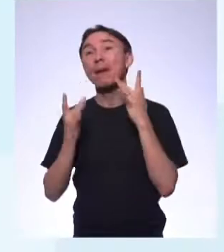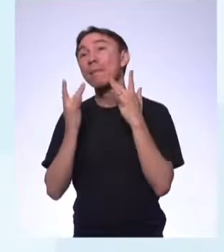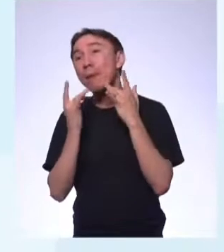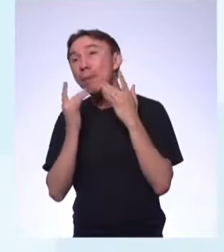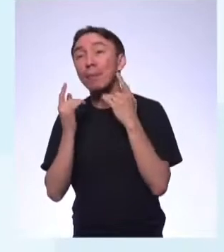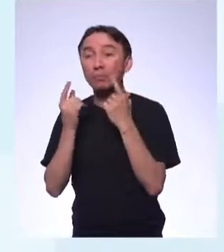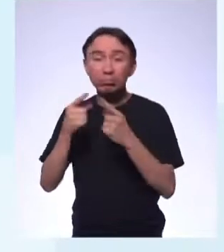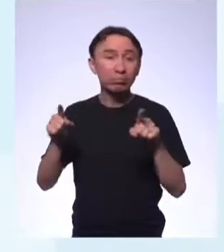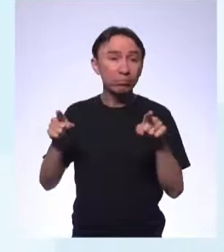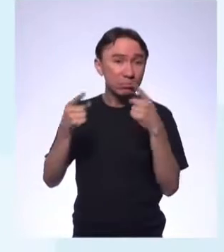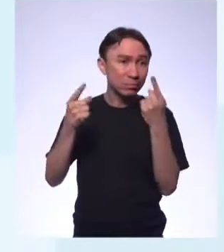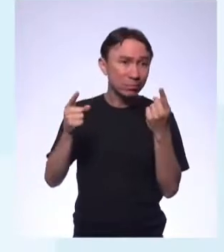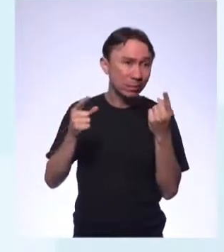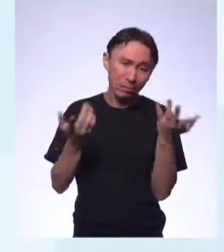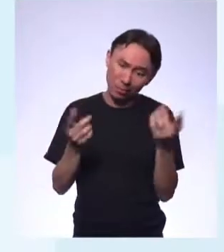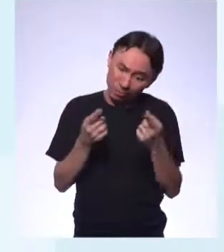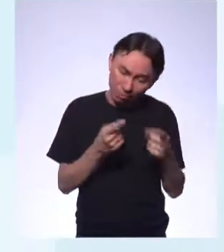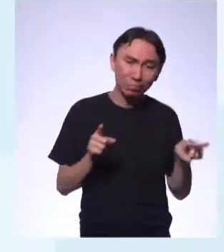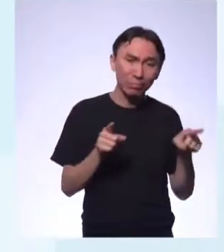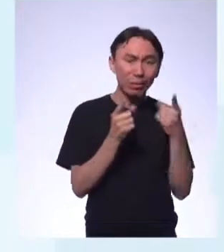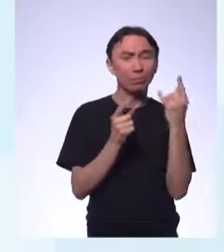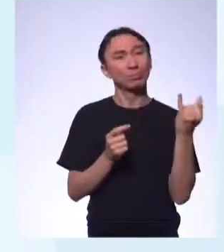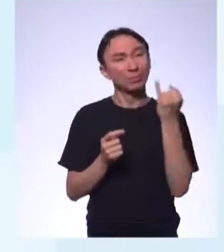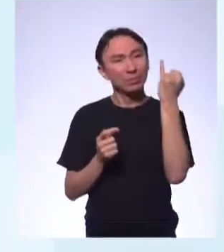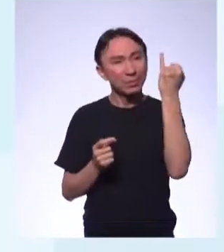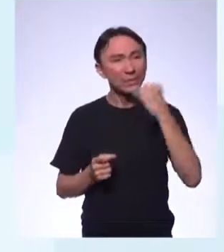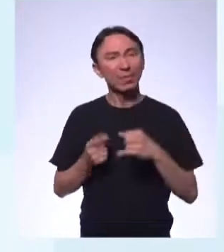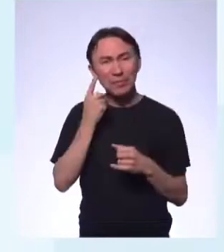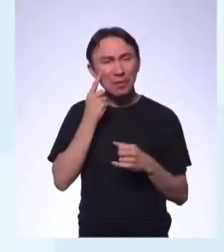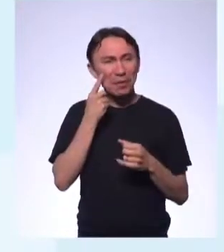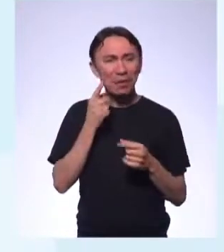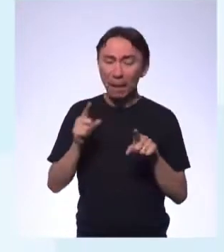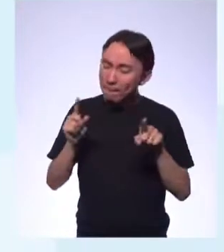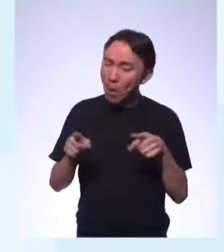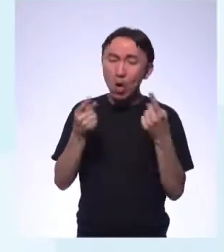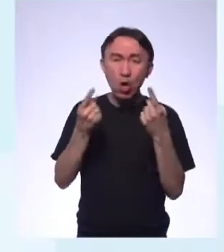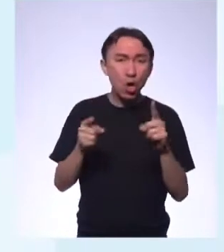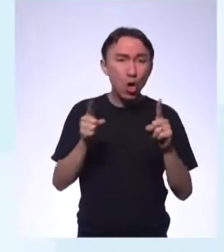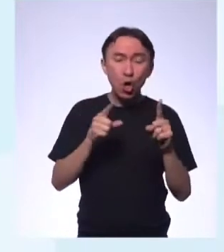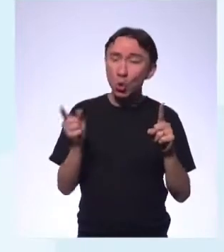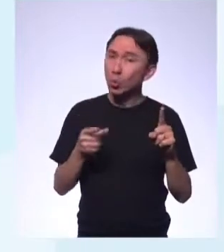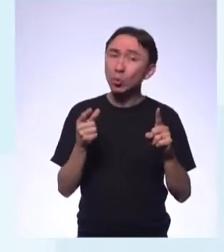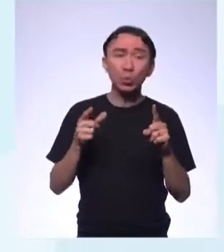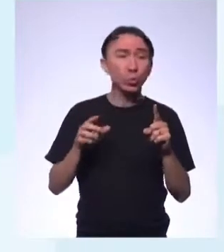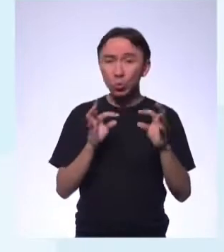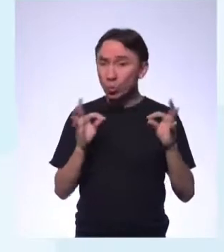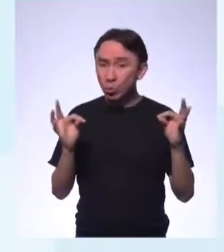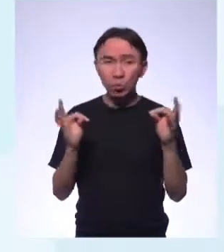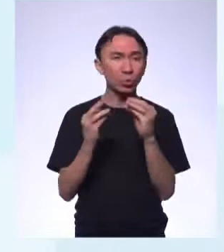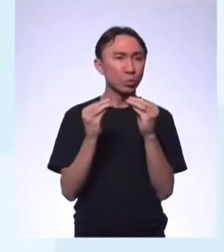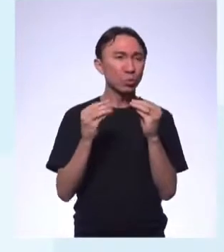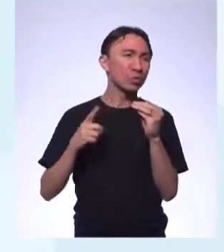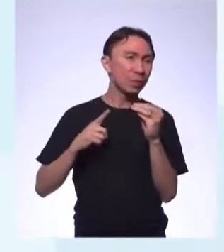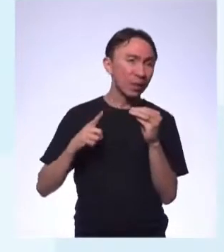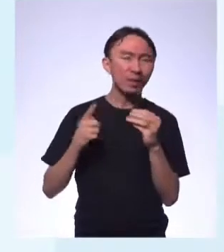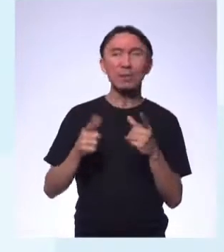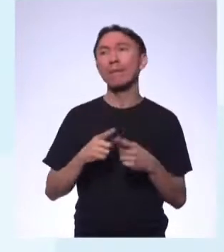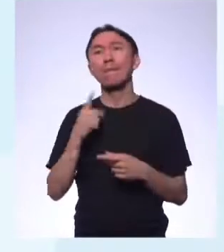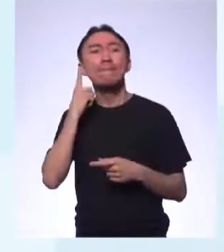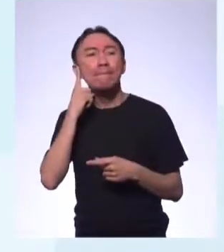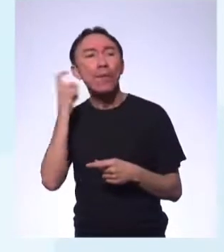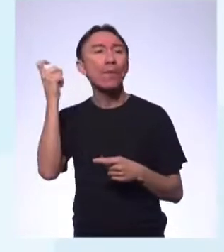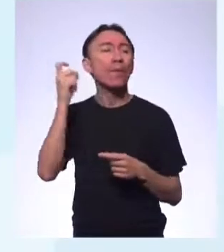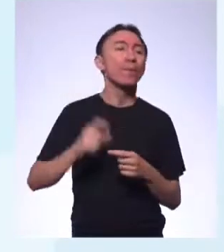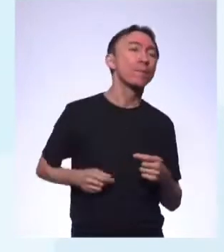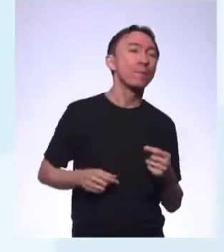música que a gente vai ver todas as nuances do enredo daquela peça. Então, nós vamos ter aí os sons, as letras, as melodias,